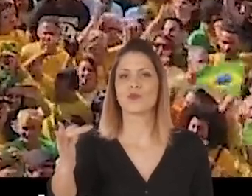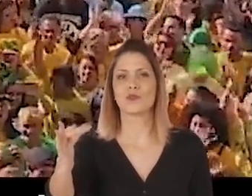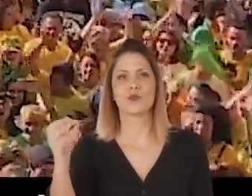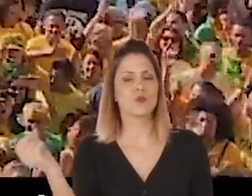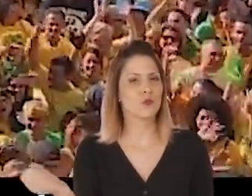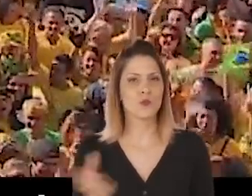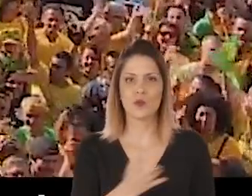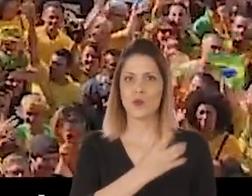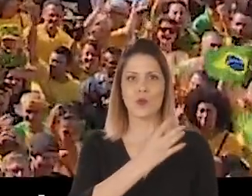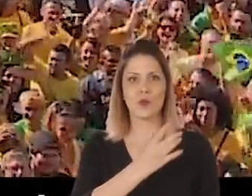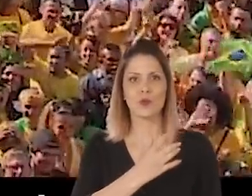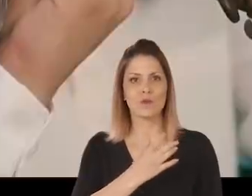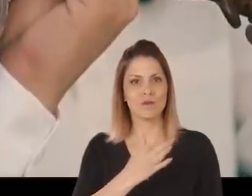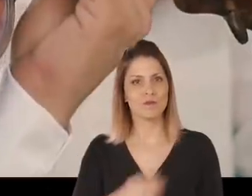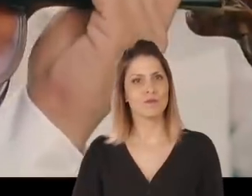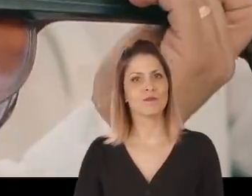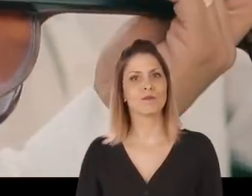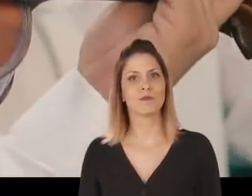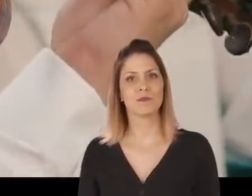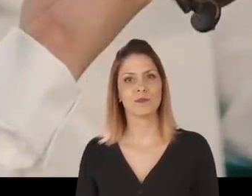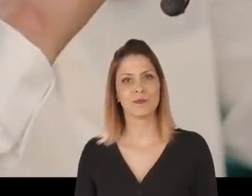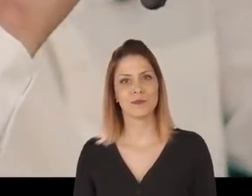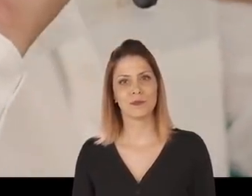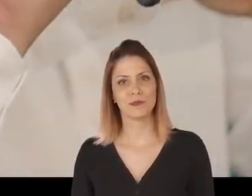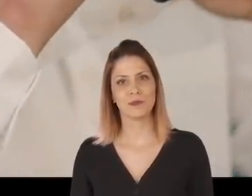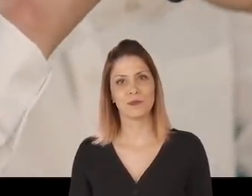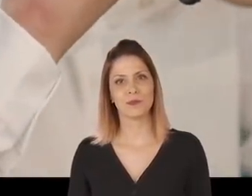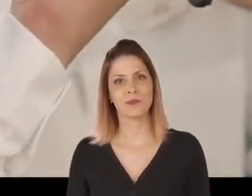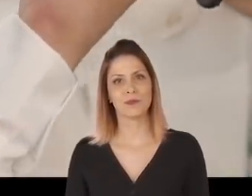no novo tempo que está chegando.